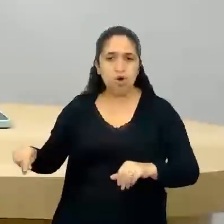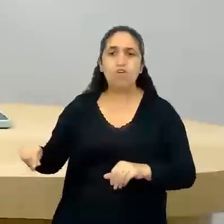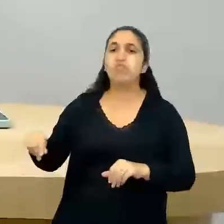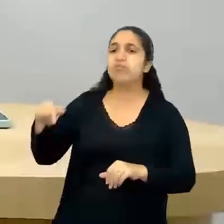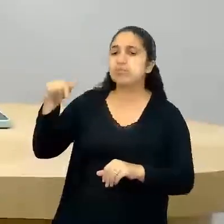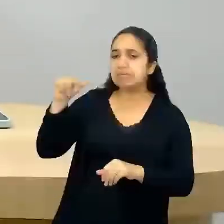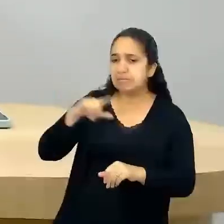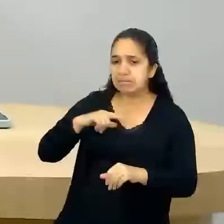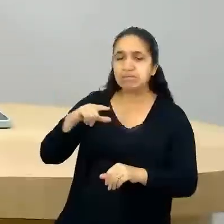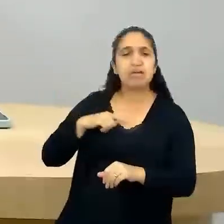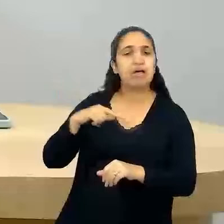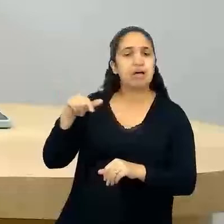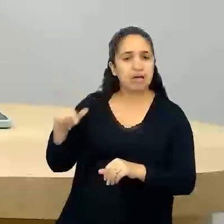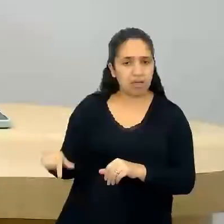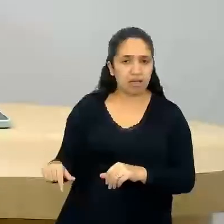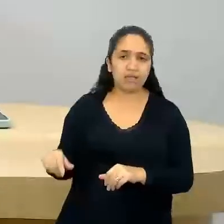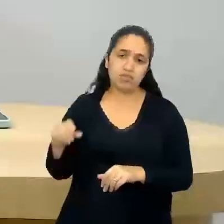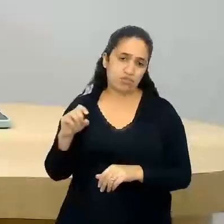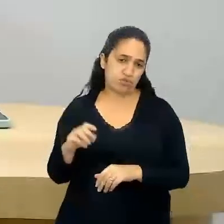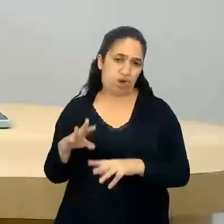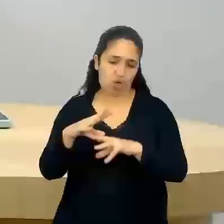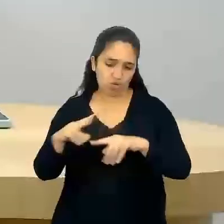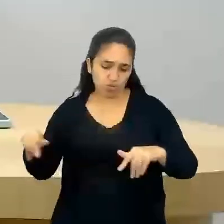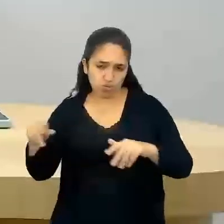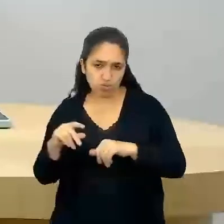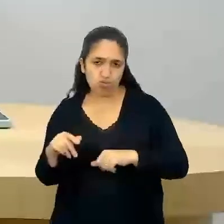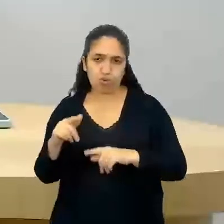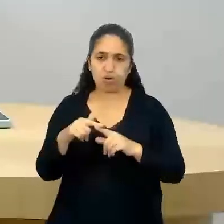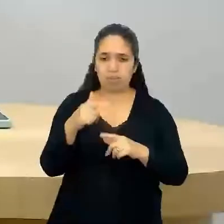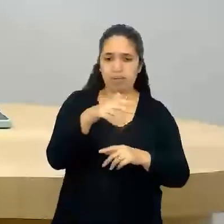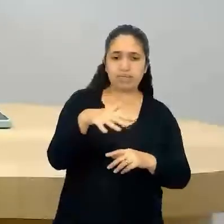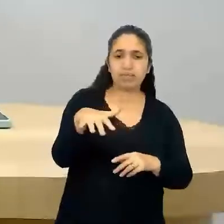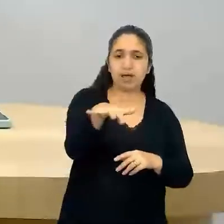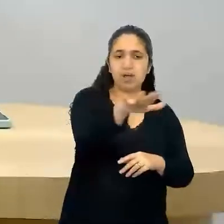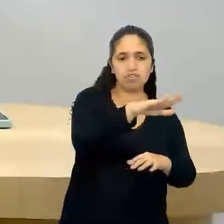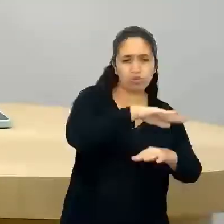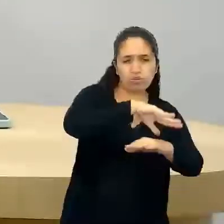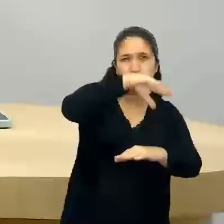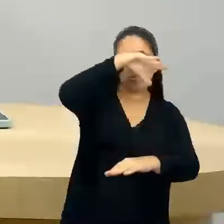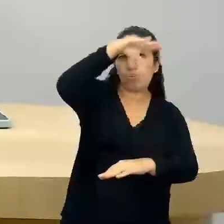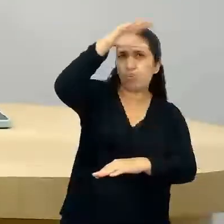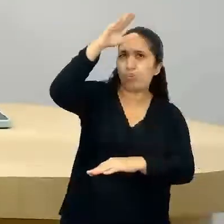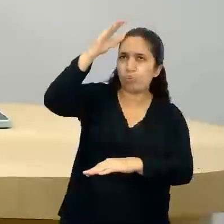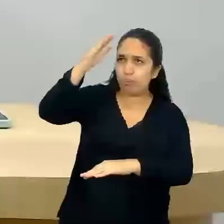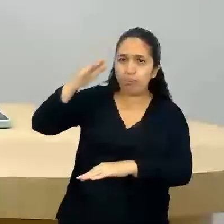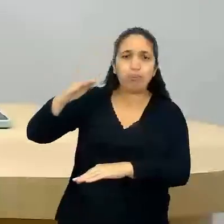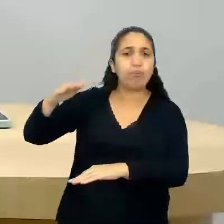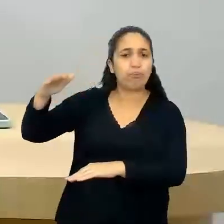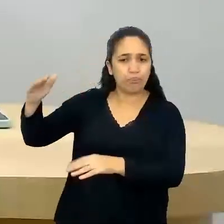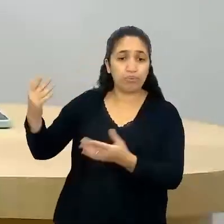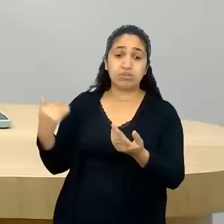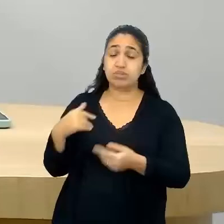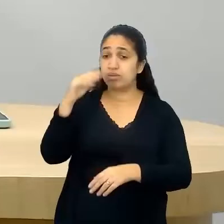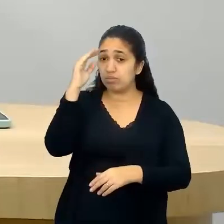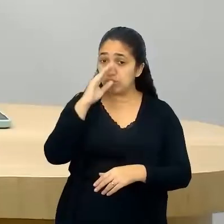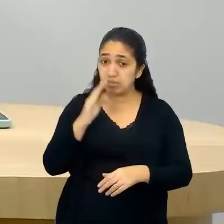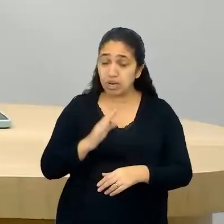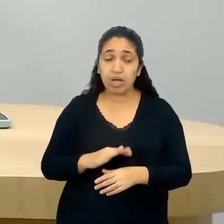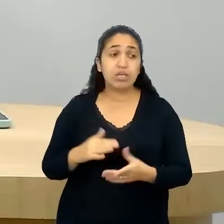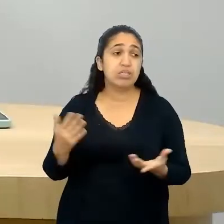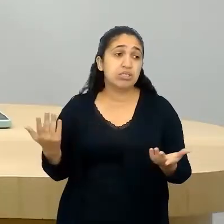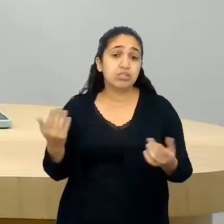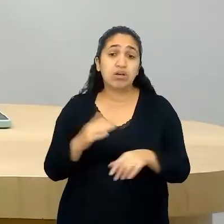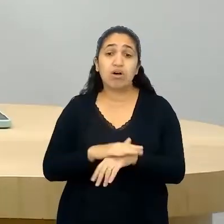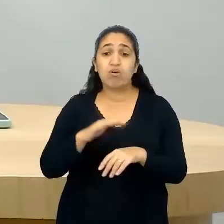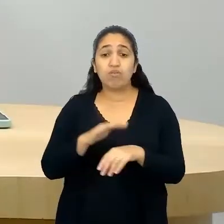minerais em abundância, né? Não só nos solos, mas também em regiões, né, de morros, né? Por isso que o Brasil aí é um dos maiores produtores